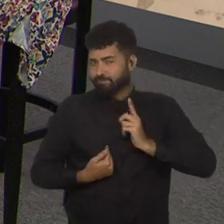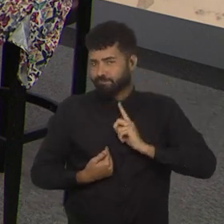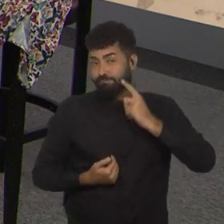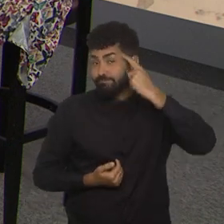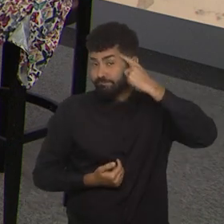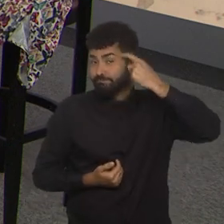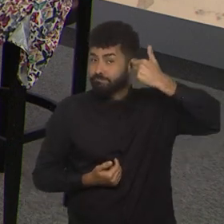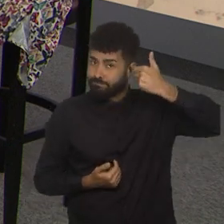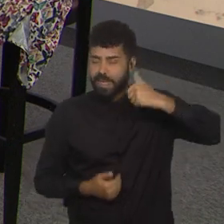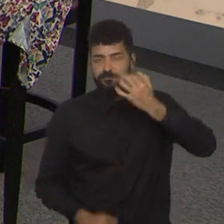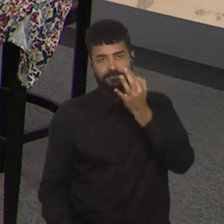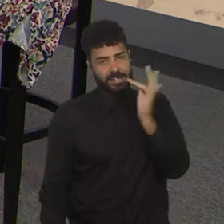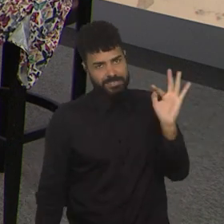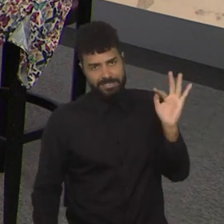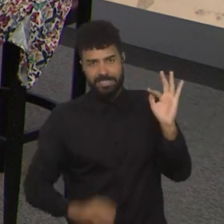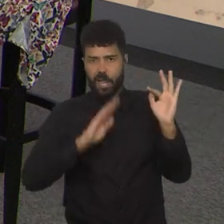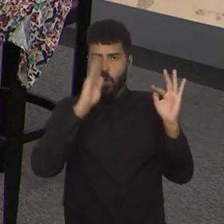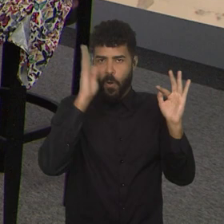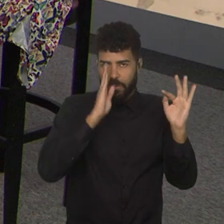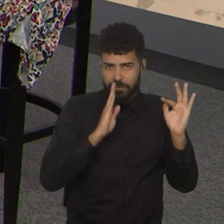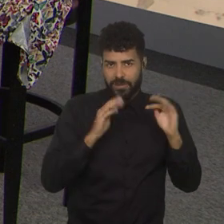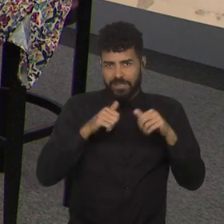acho que vai ser da França, mesmo que o Brasil,